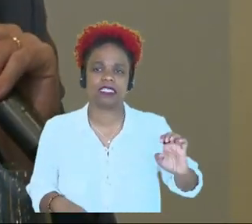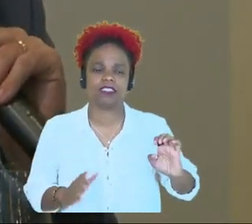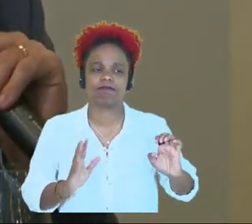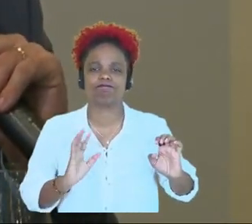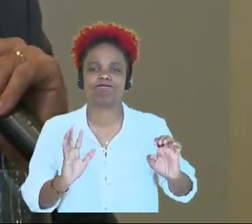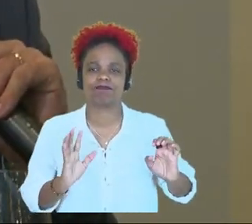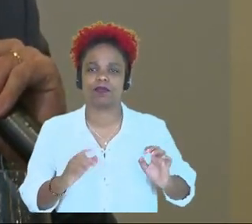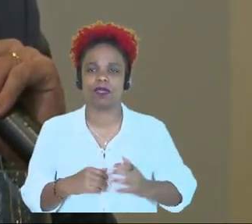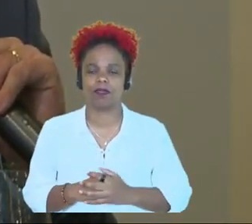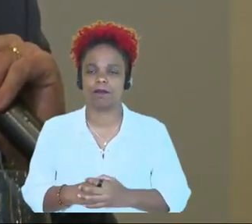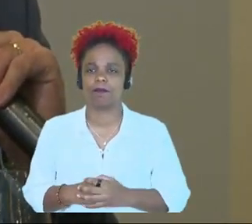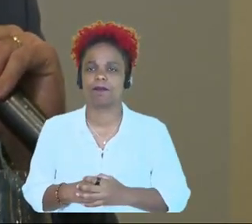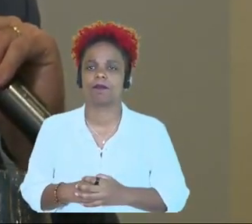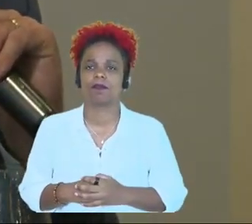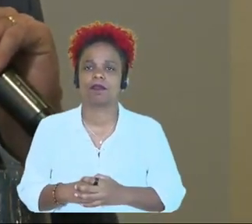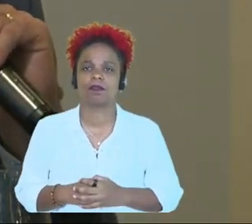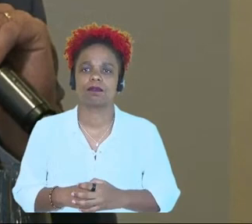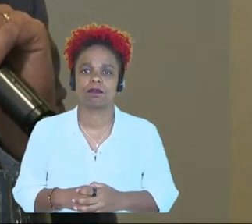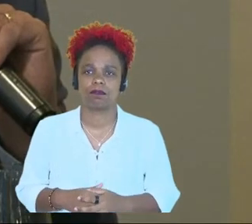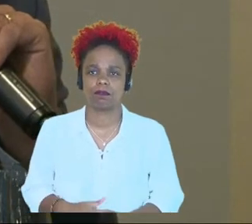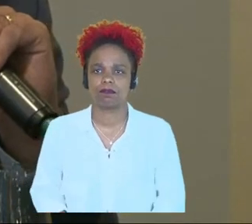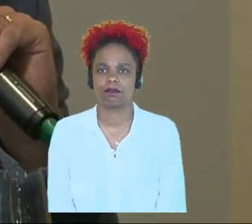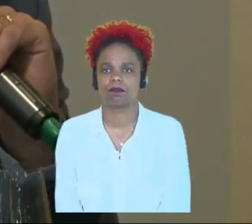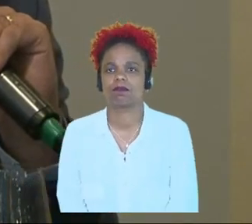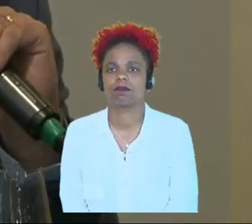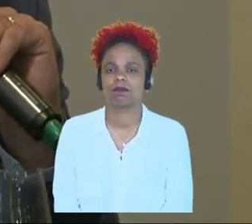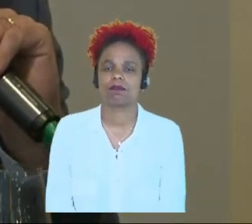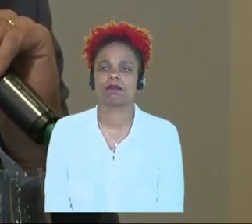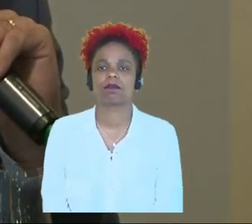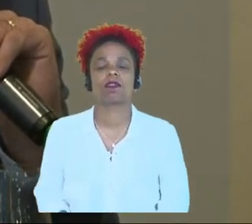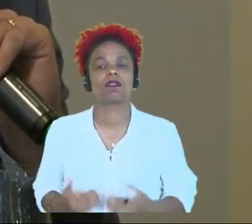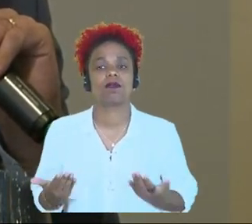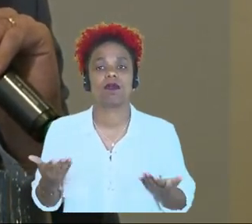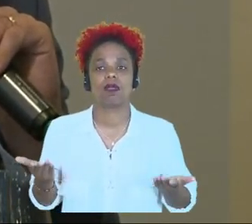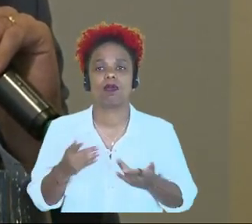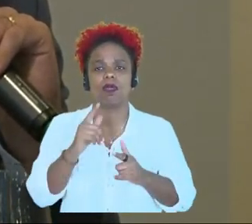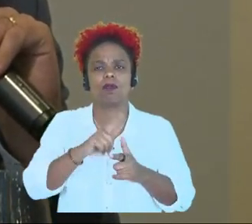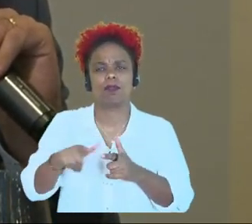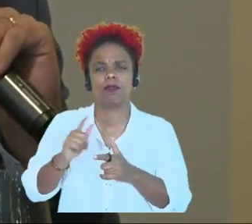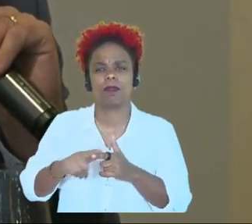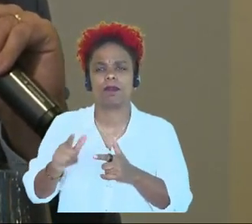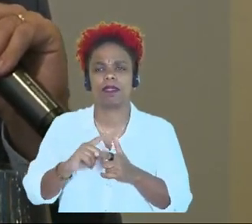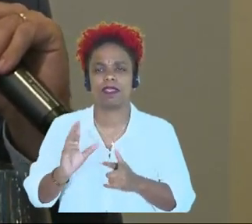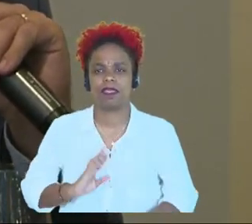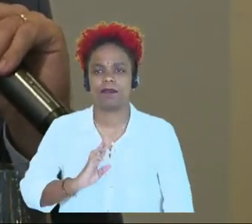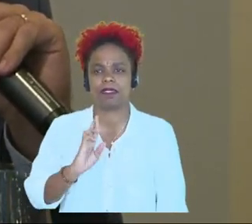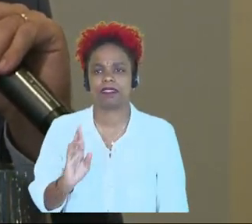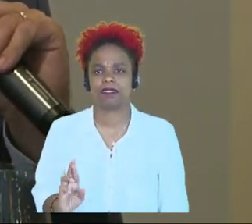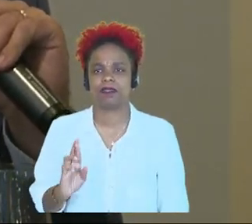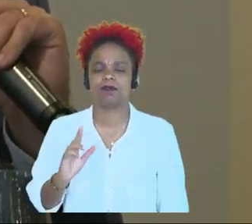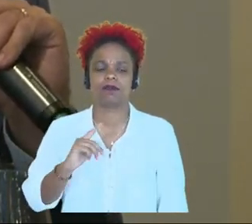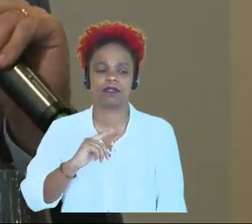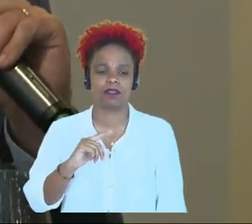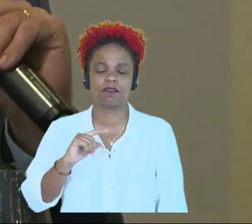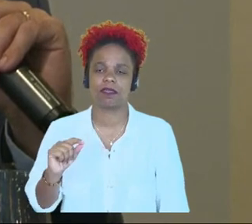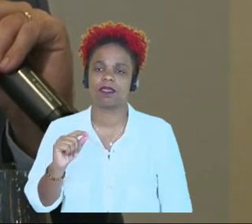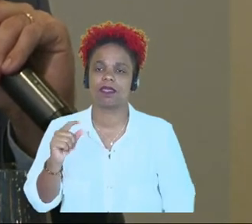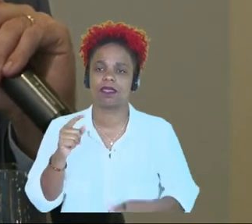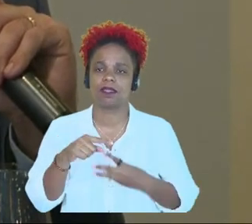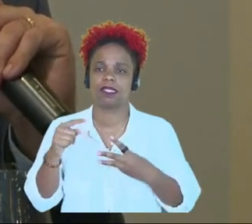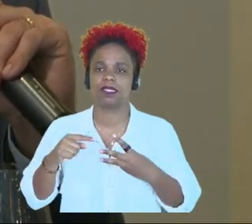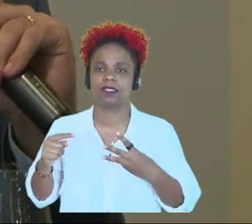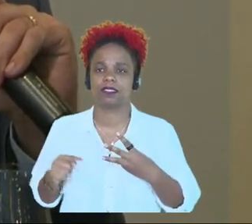outro campo ideológico na política. Agora, o problema da representação, acho que ele tem três níveis, né? Você